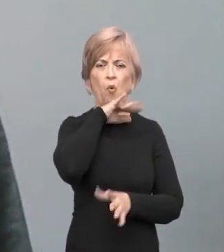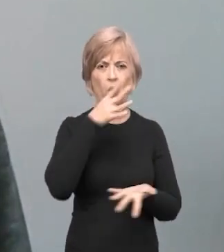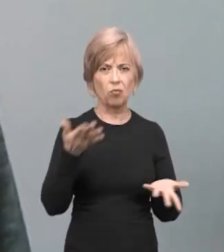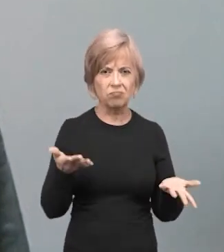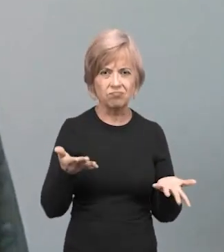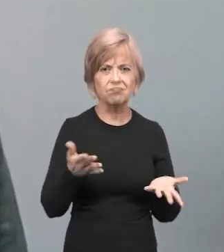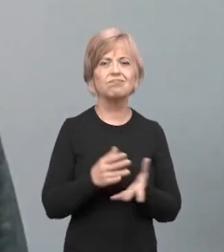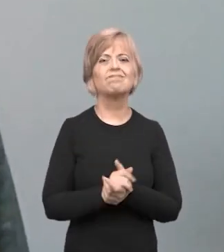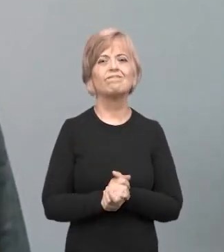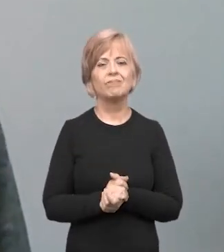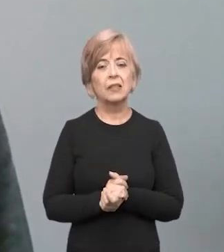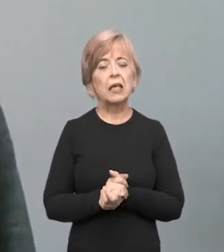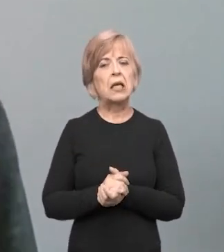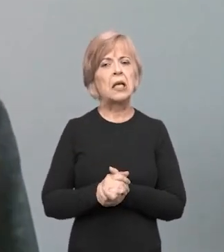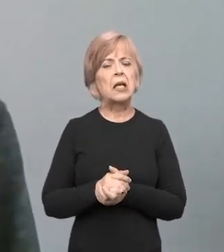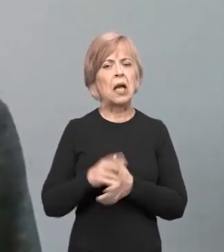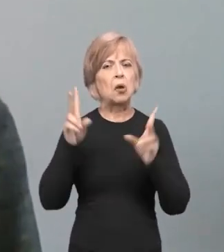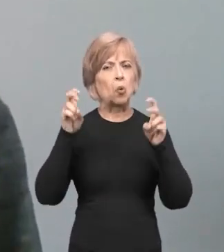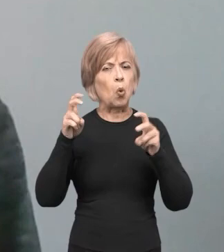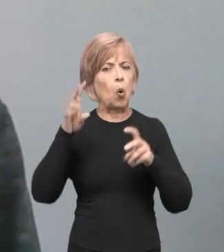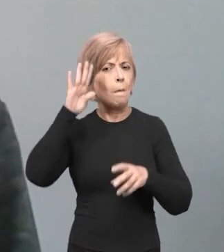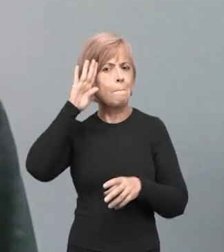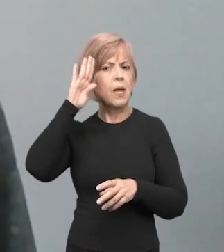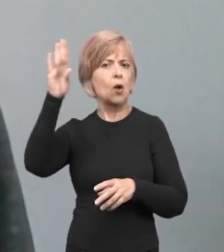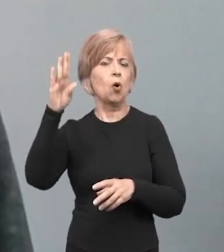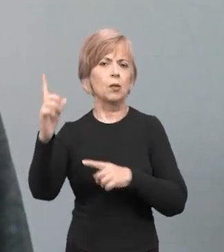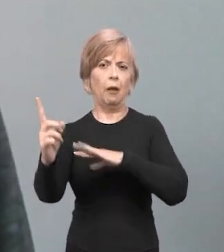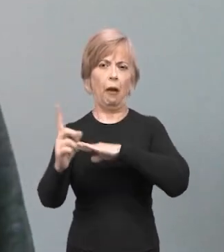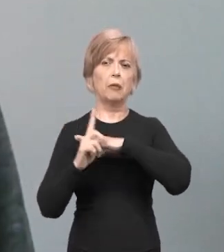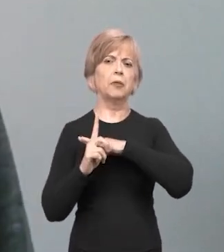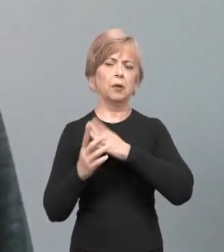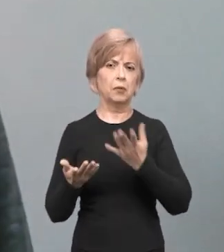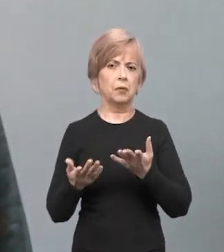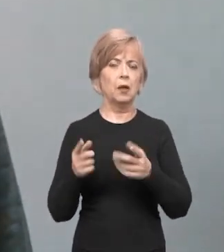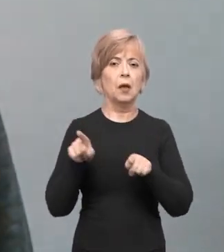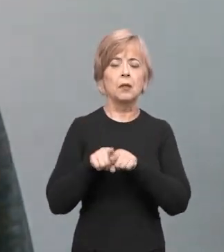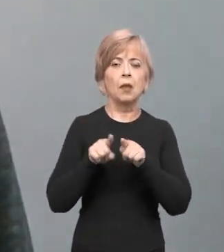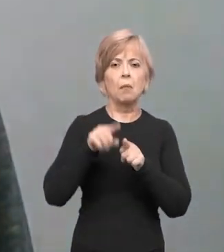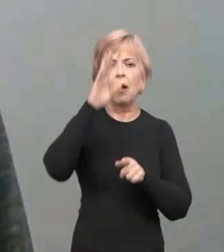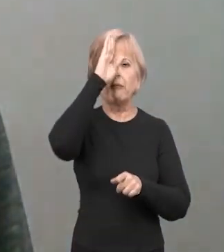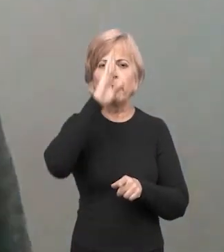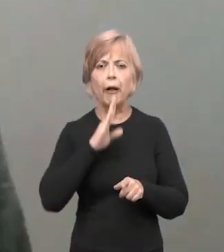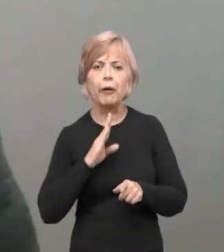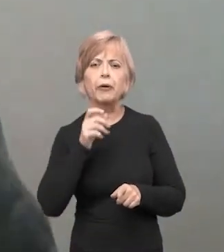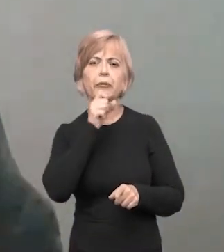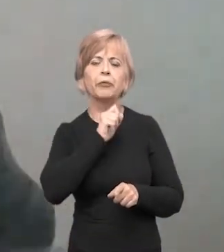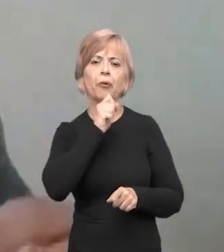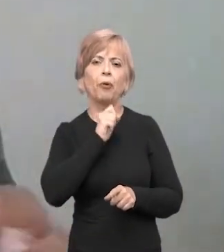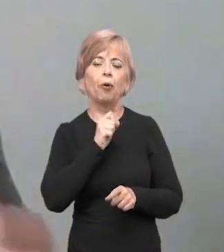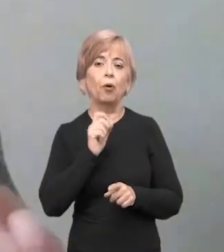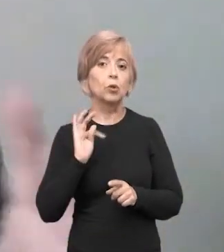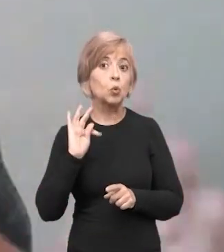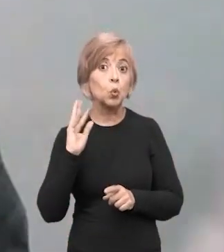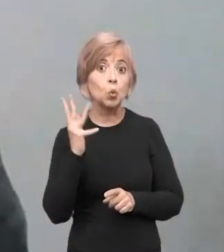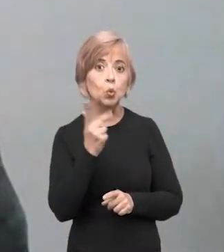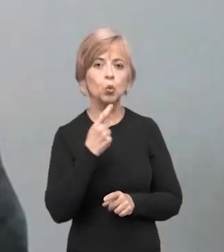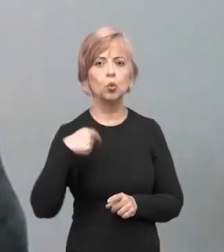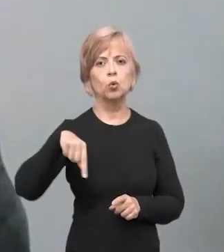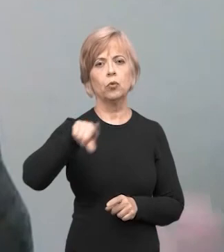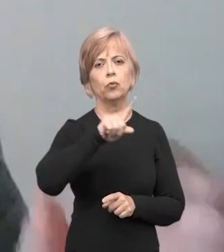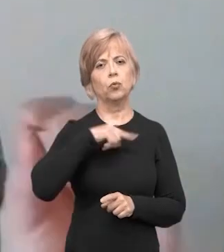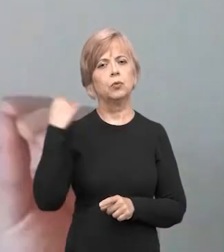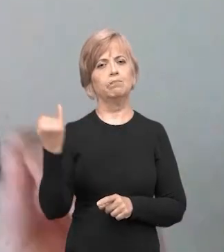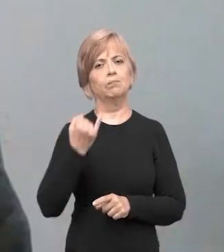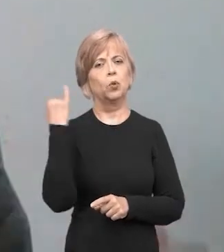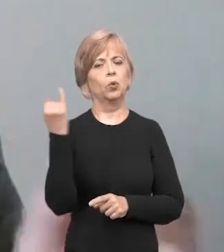longa permanência para idosos, questões de prioridade no atendimento, questão da gratuidade da pessoa idosa. Então é